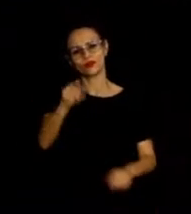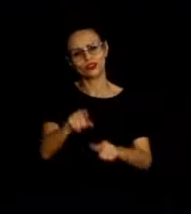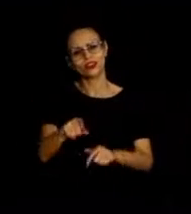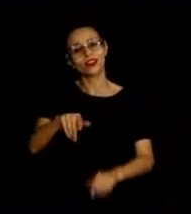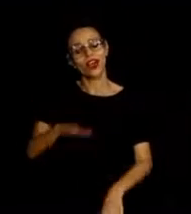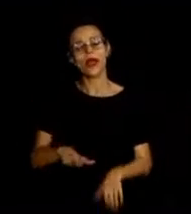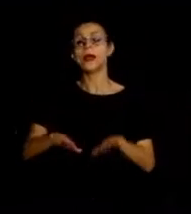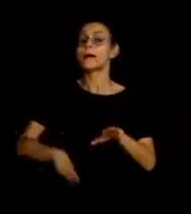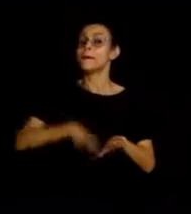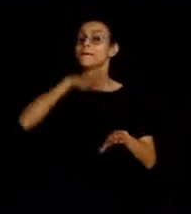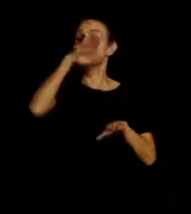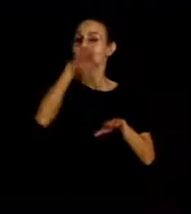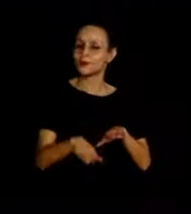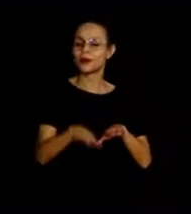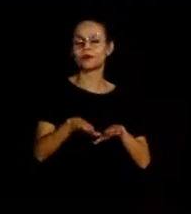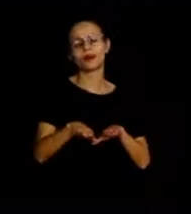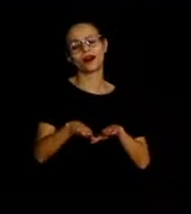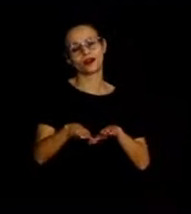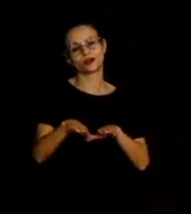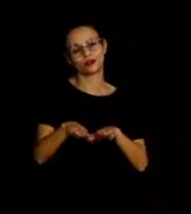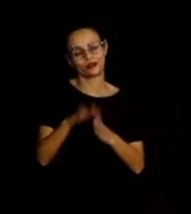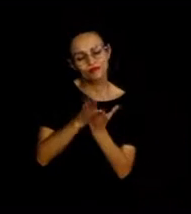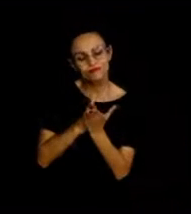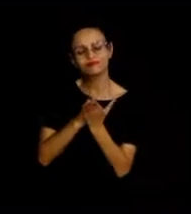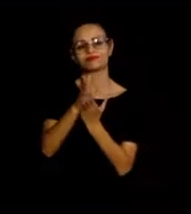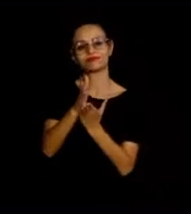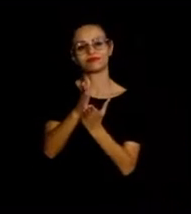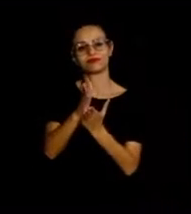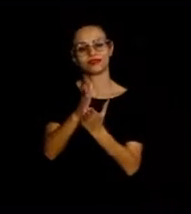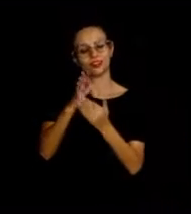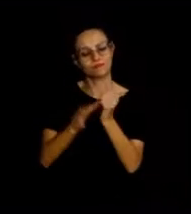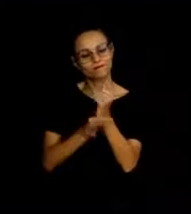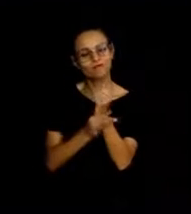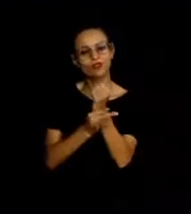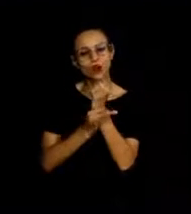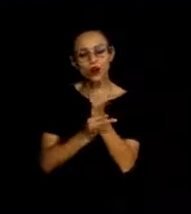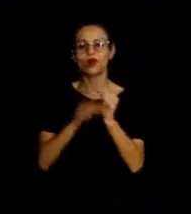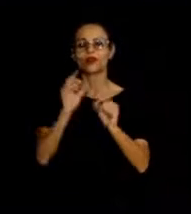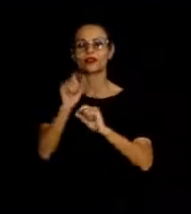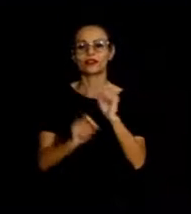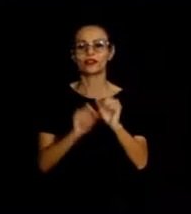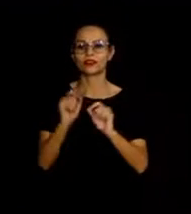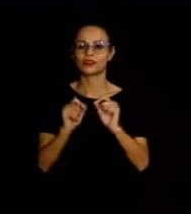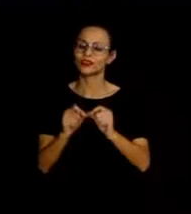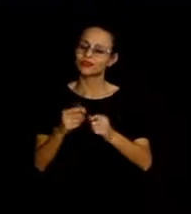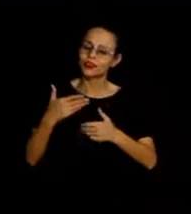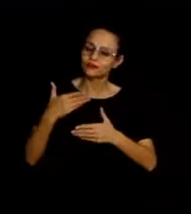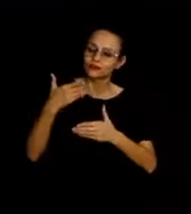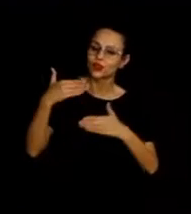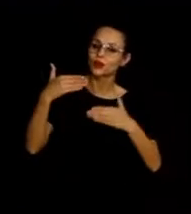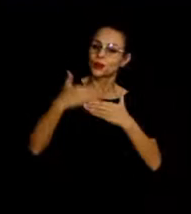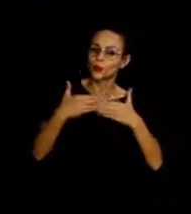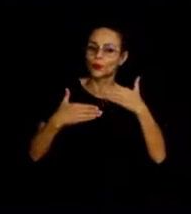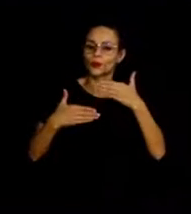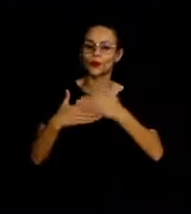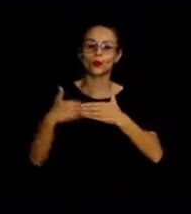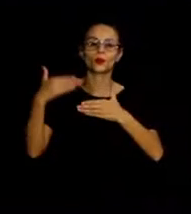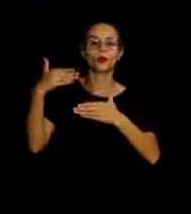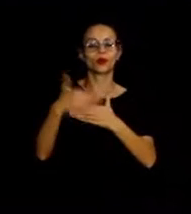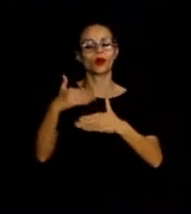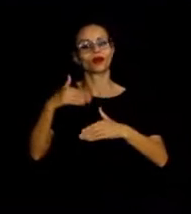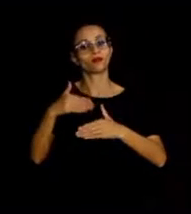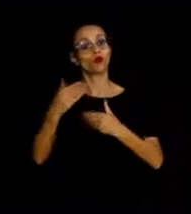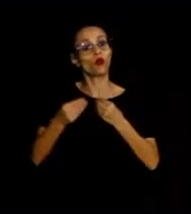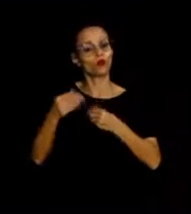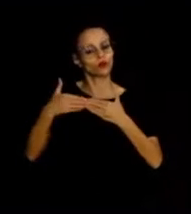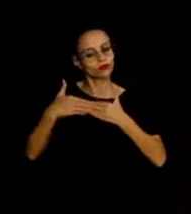tá dando o primeiro passo na construção de uma carreira sólida uma carreira que vai ser construída a partir de